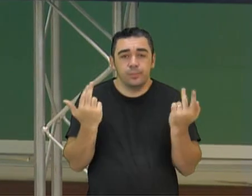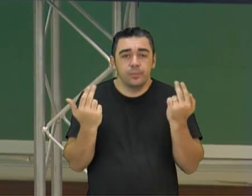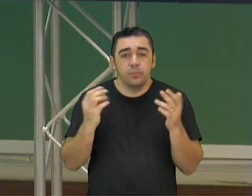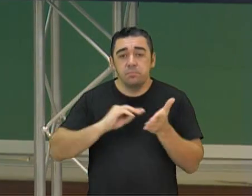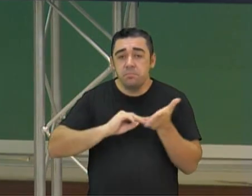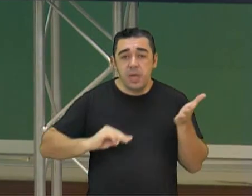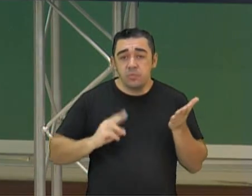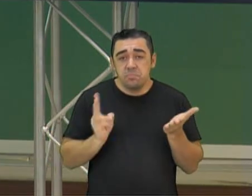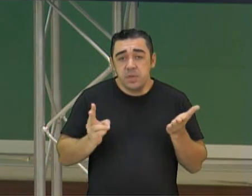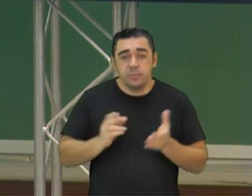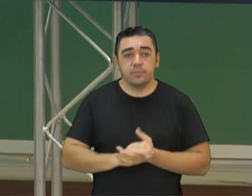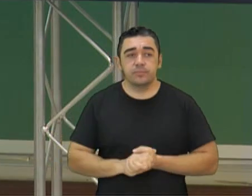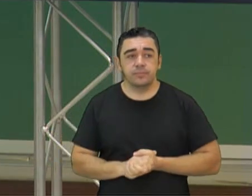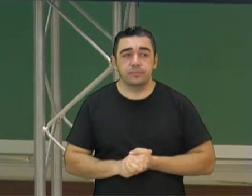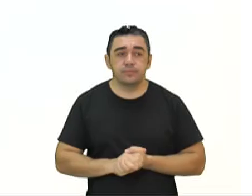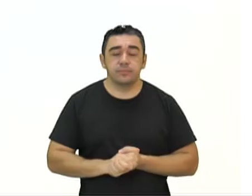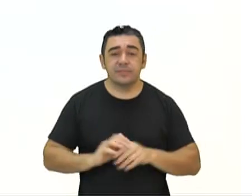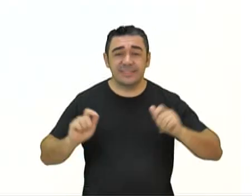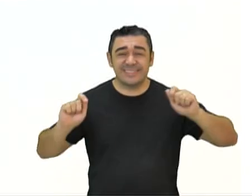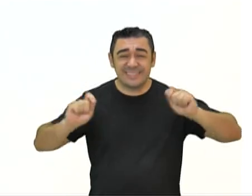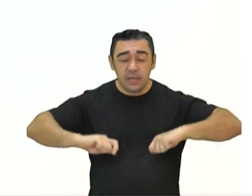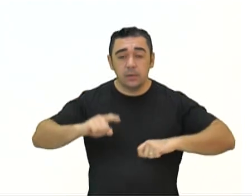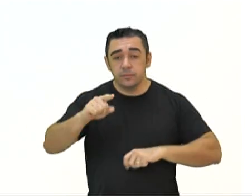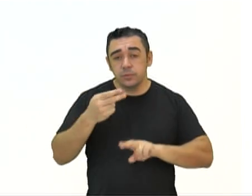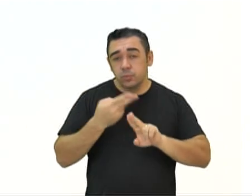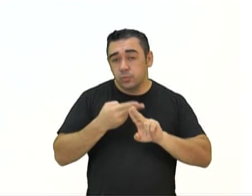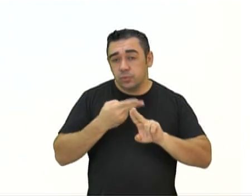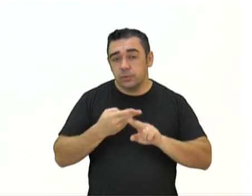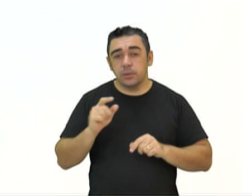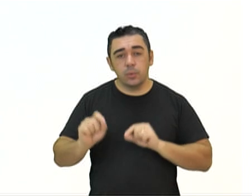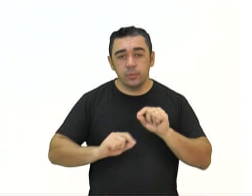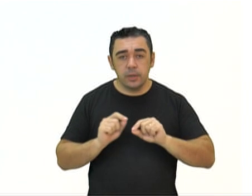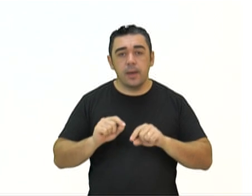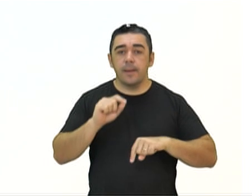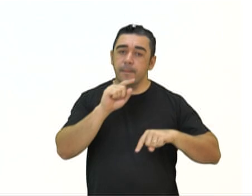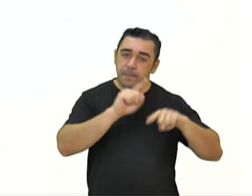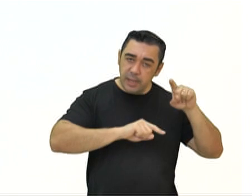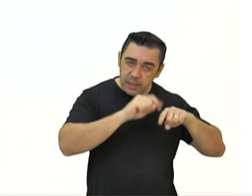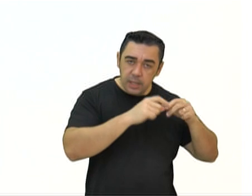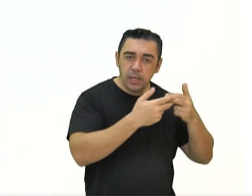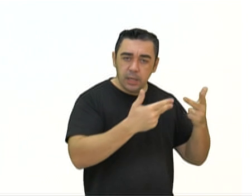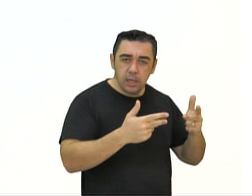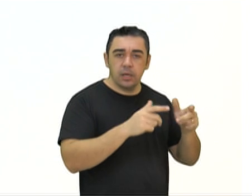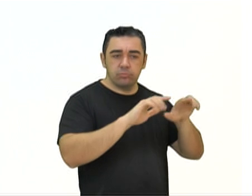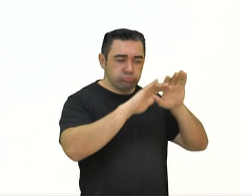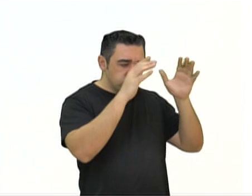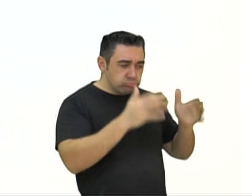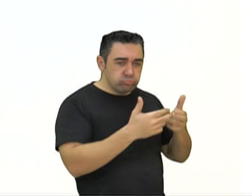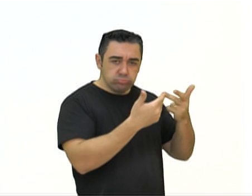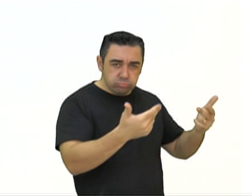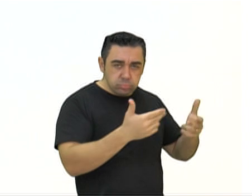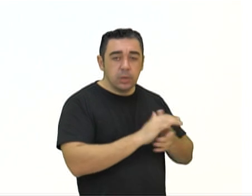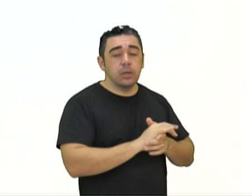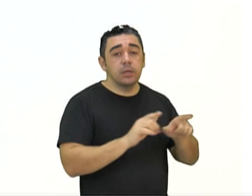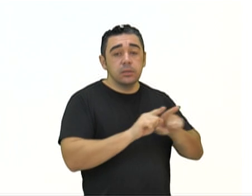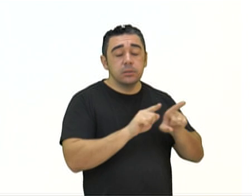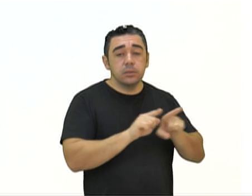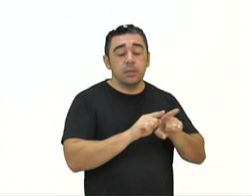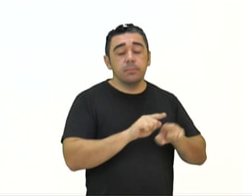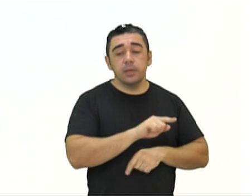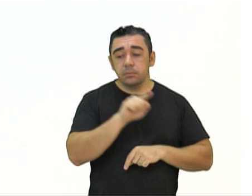mesmo. É possível você utilizar os aparelhos e o movimento do Pilates de